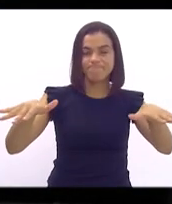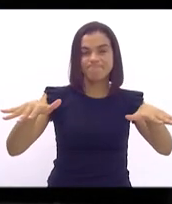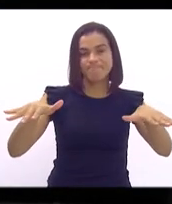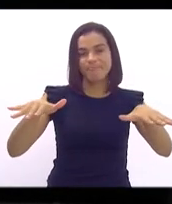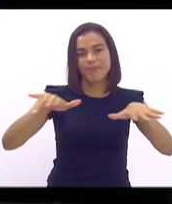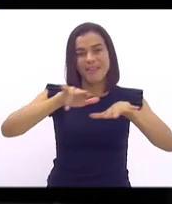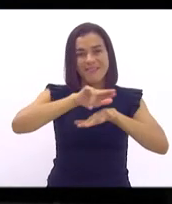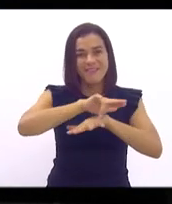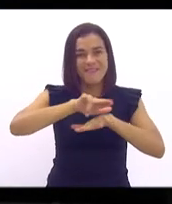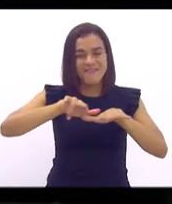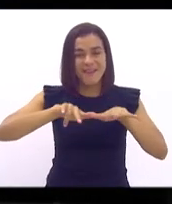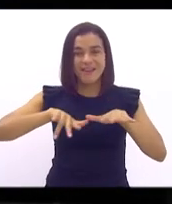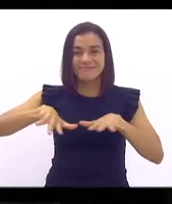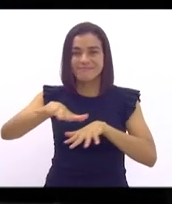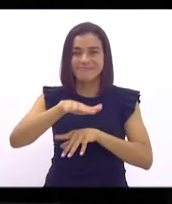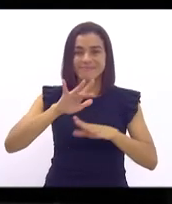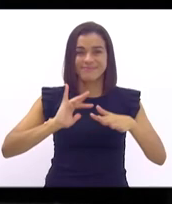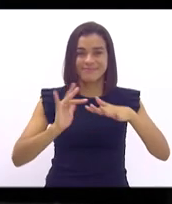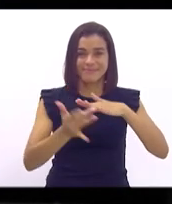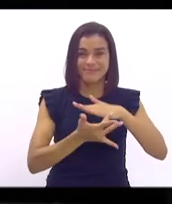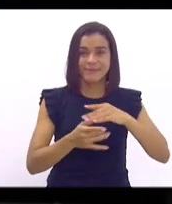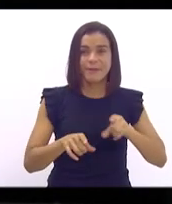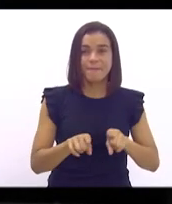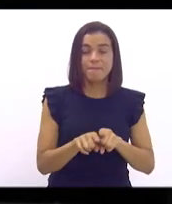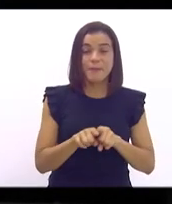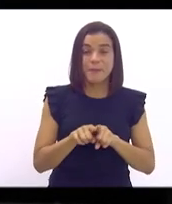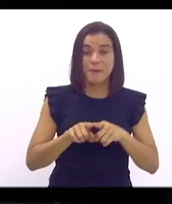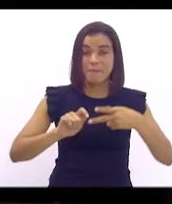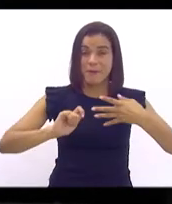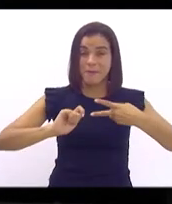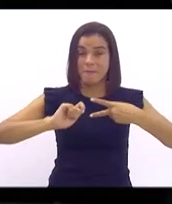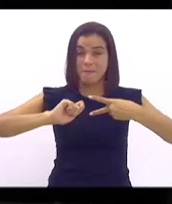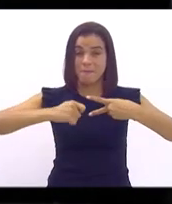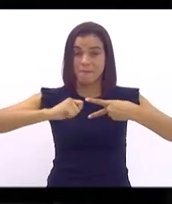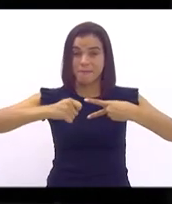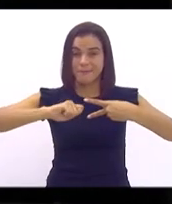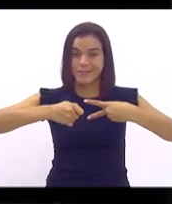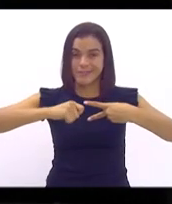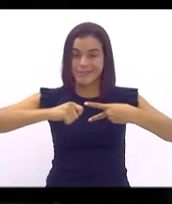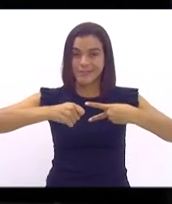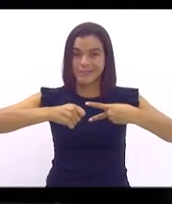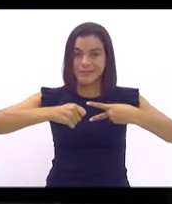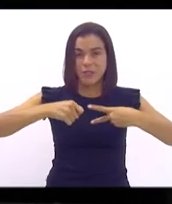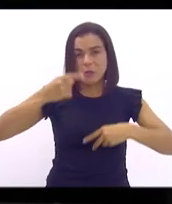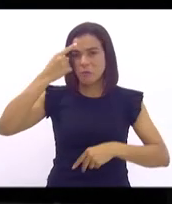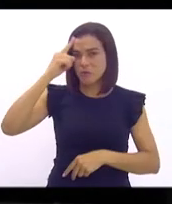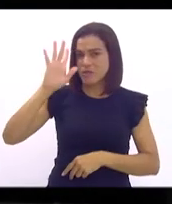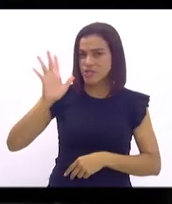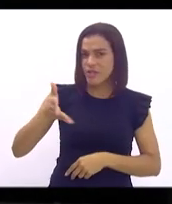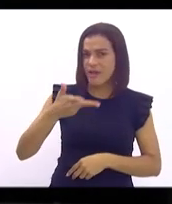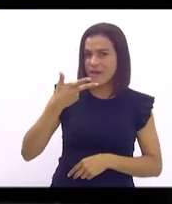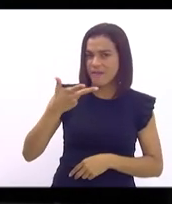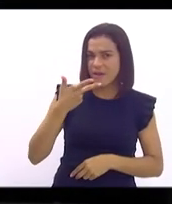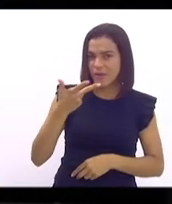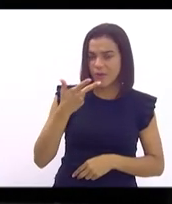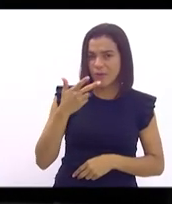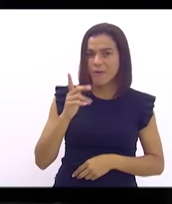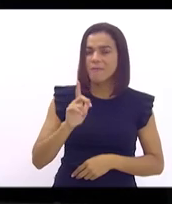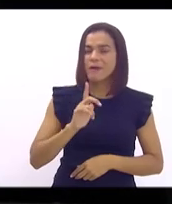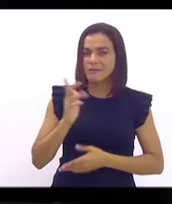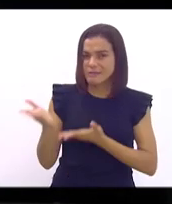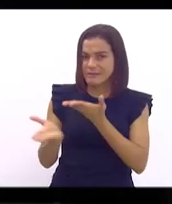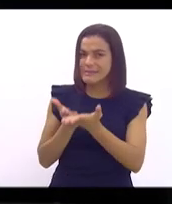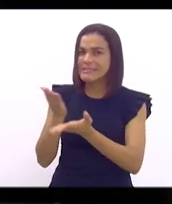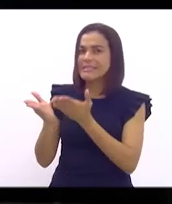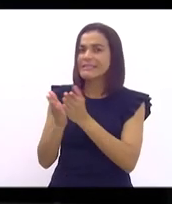nas mais variadas redes sociais. O Pix, isso é, não sei se já foi falado, mas isso a gente atende muito